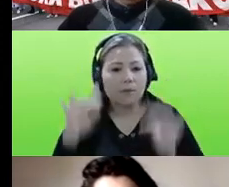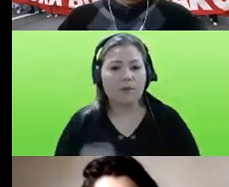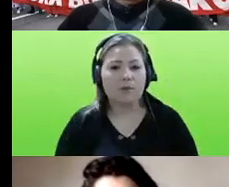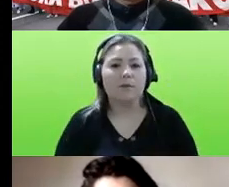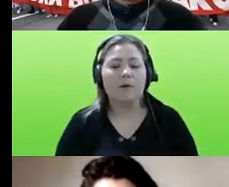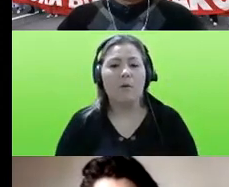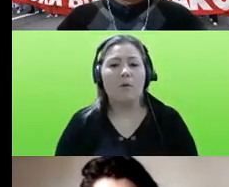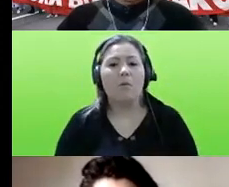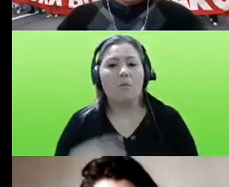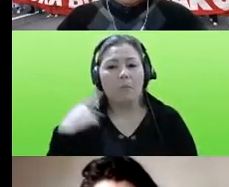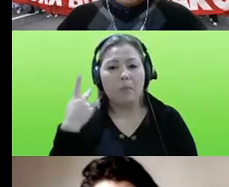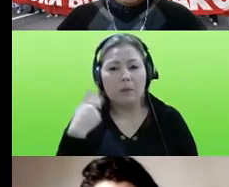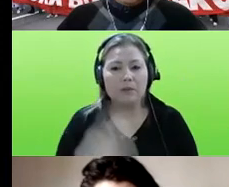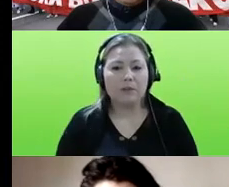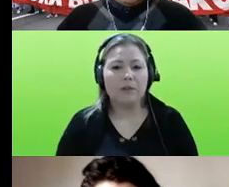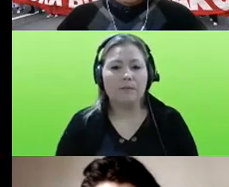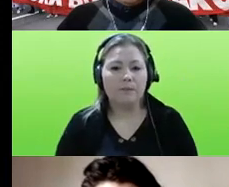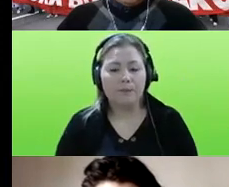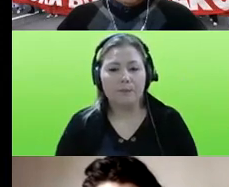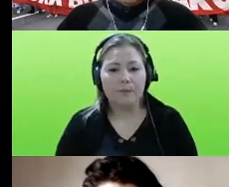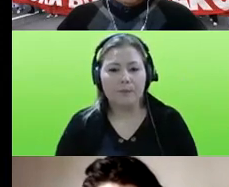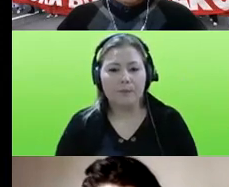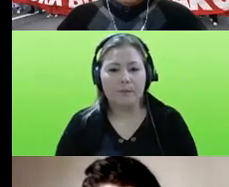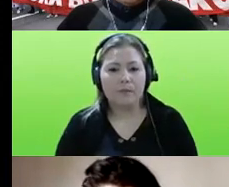política, da